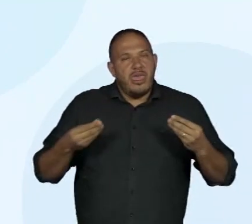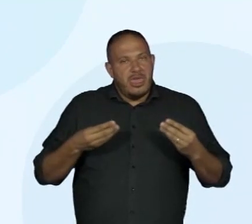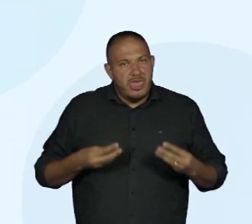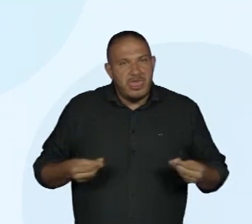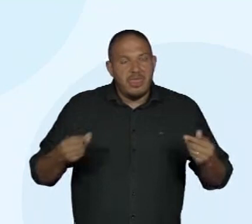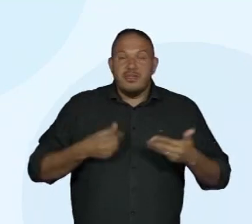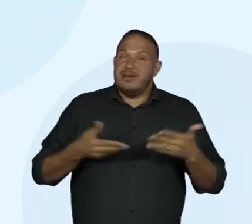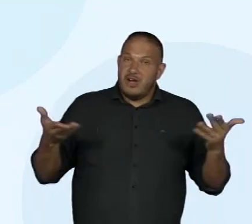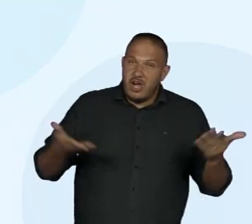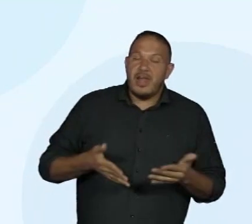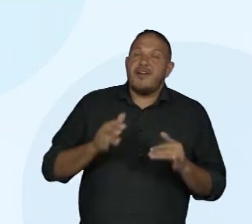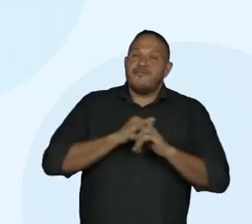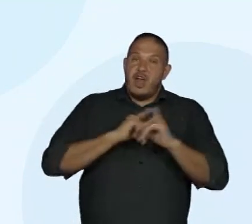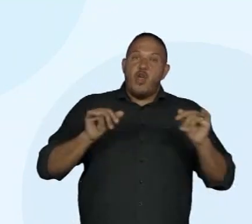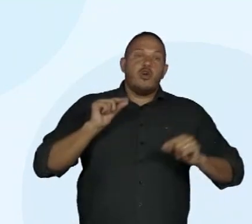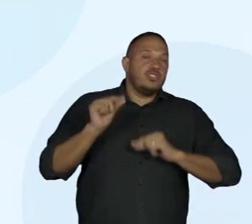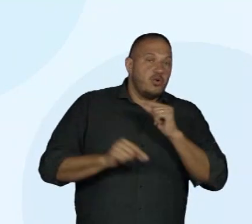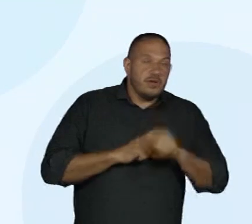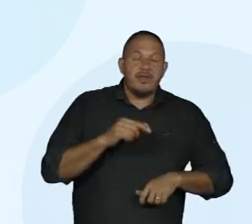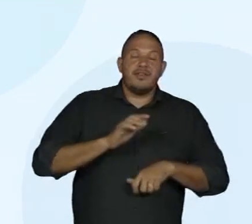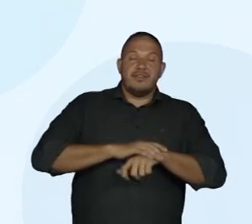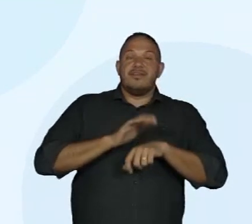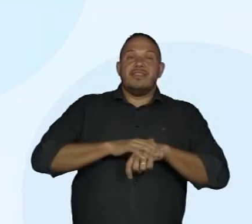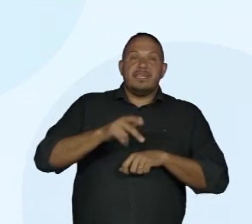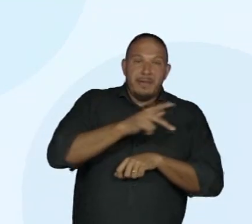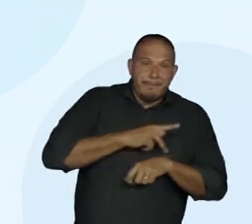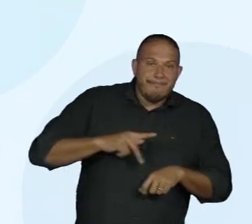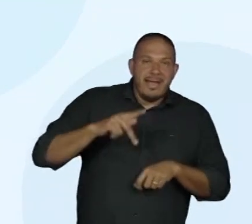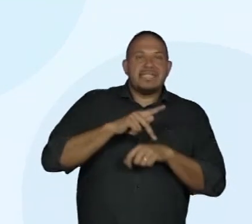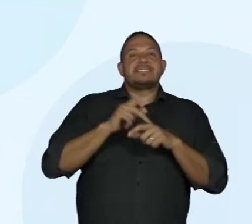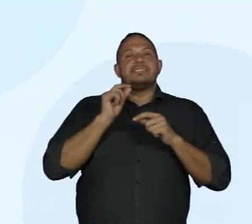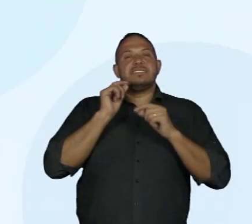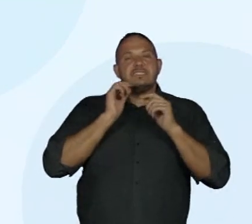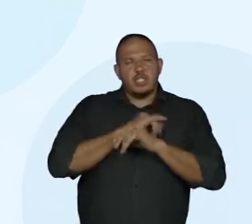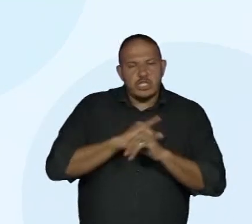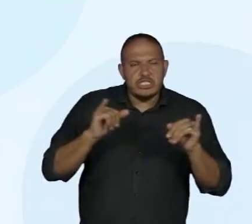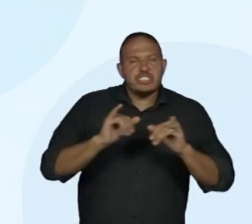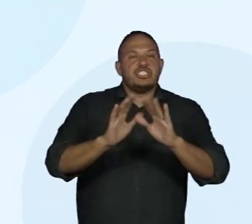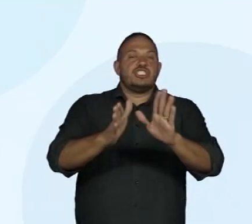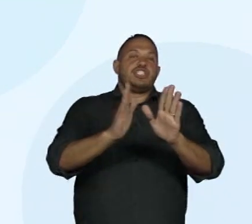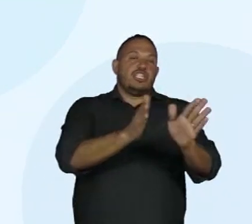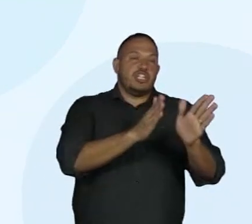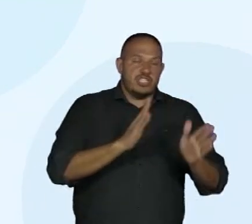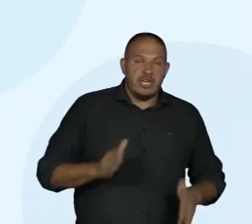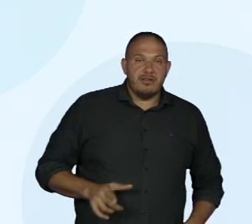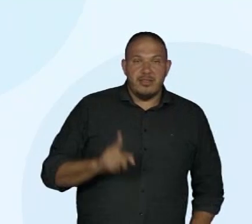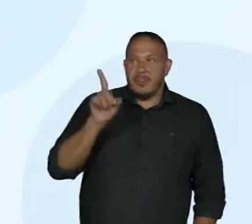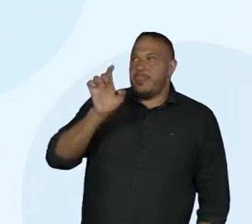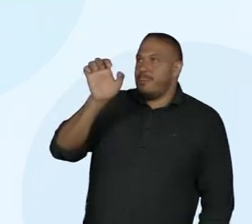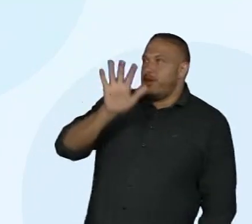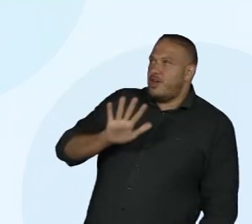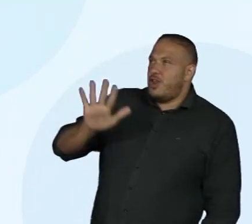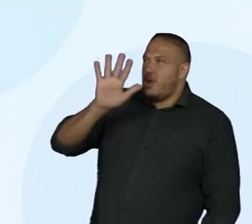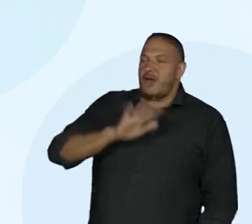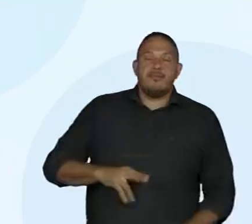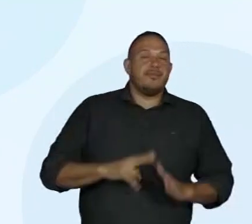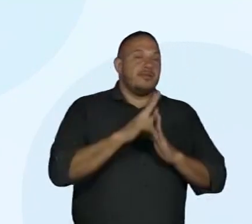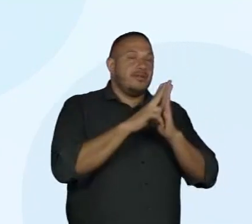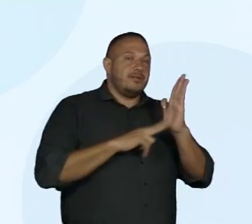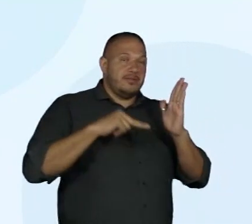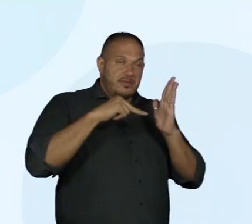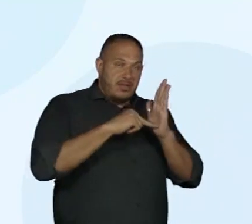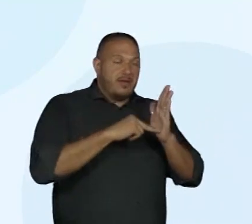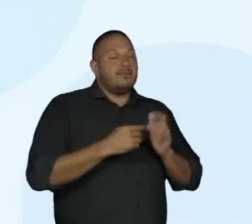agora falou os países que a notícia se trata. Na Europa, na Nova Zelândia e